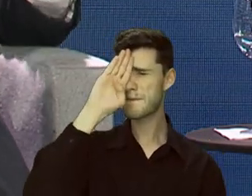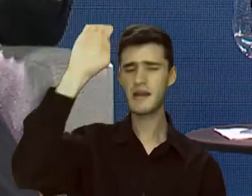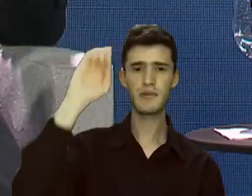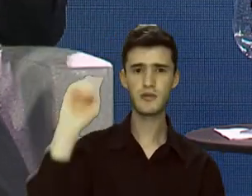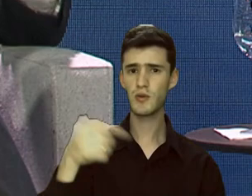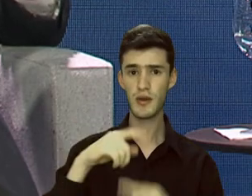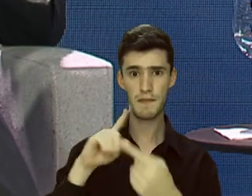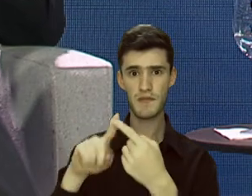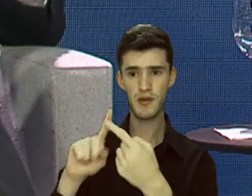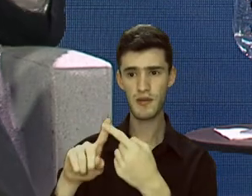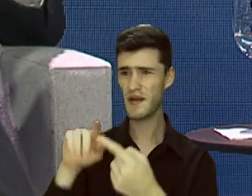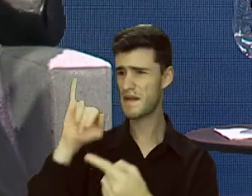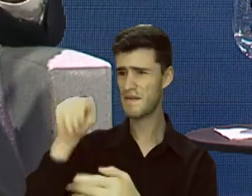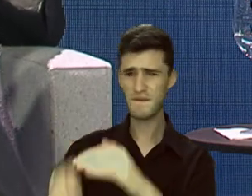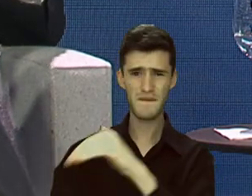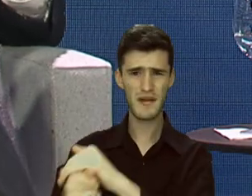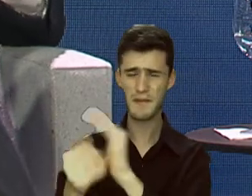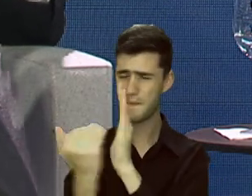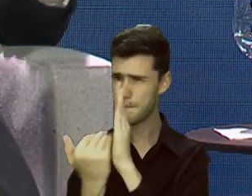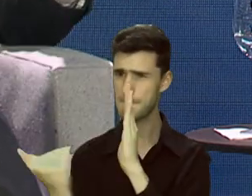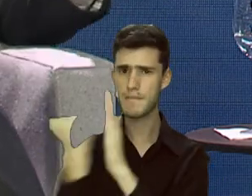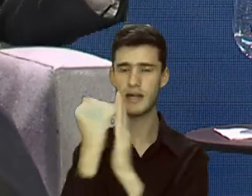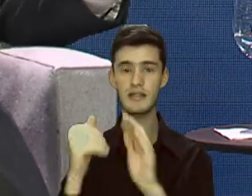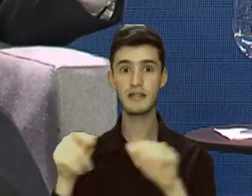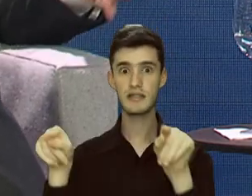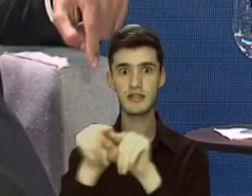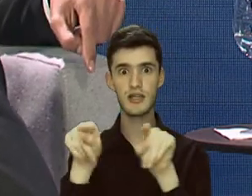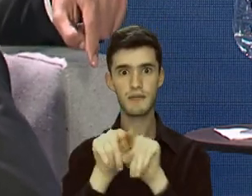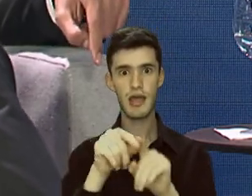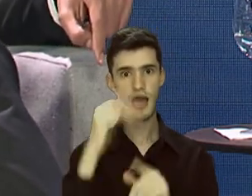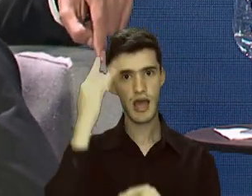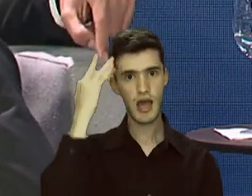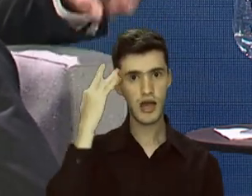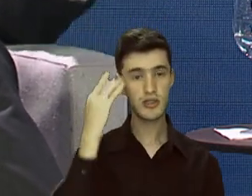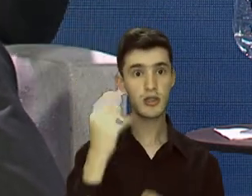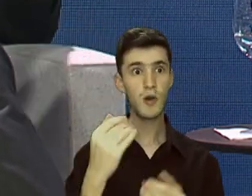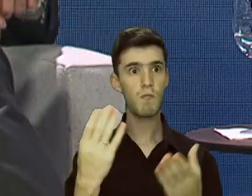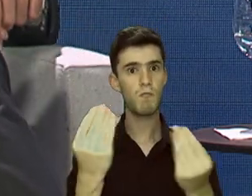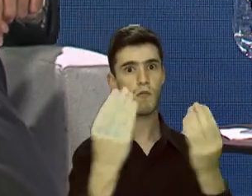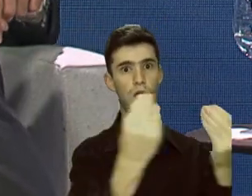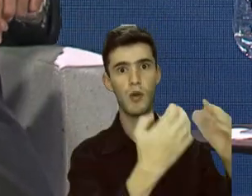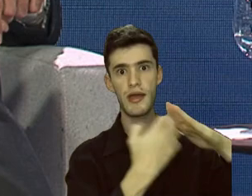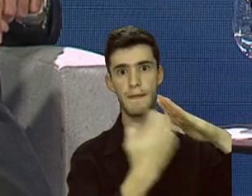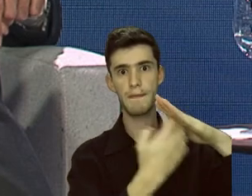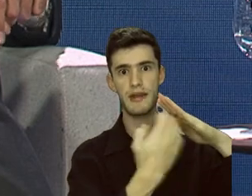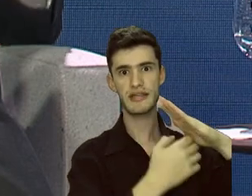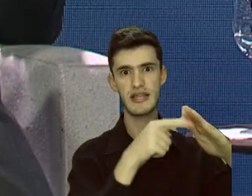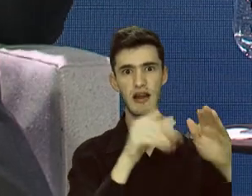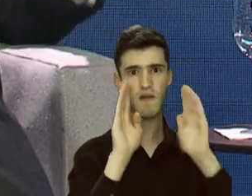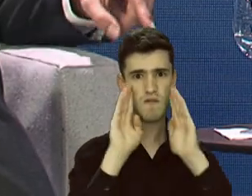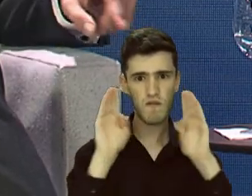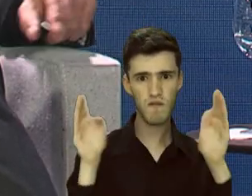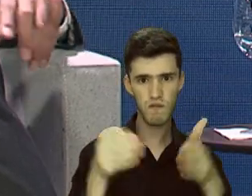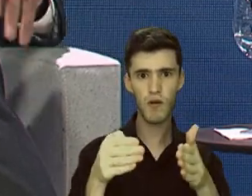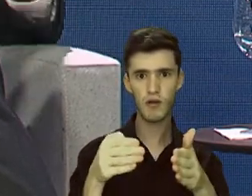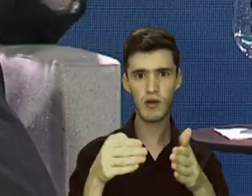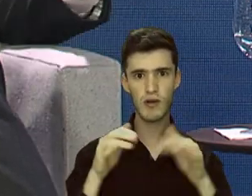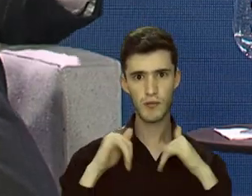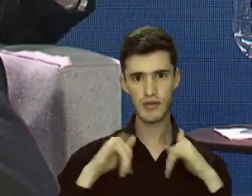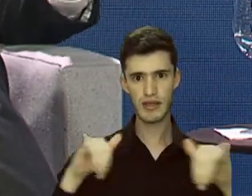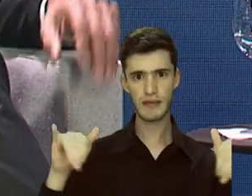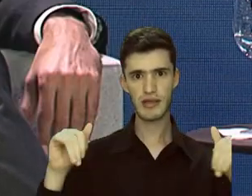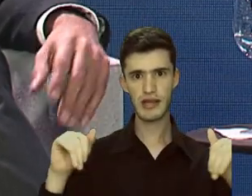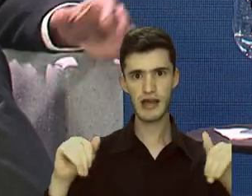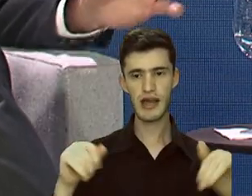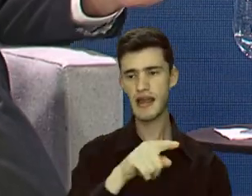gente acredita que as grandes indústrias químicas do mundo vão começar a comprar esse tipo de ativo aqui no Brasil tanto de distribuição digital quanto de soma